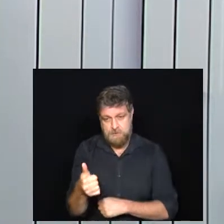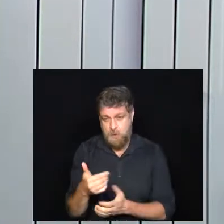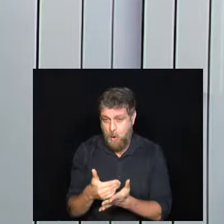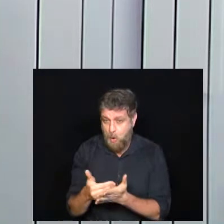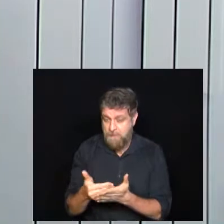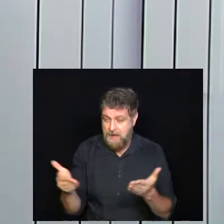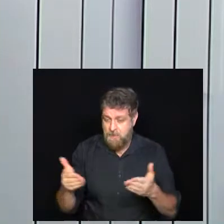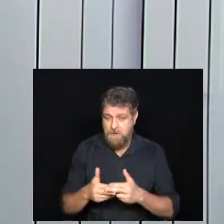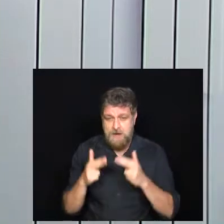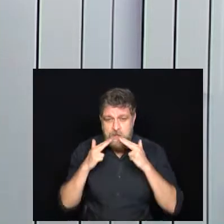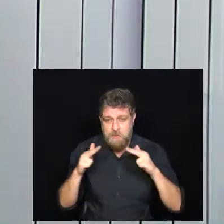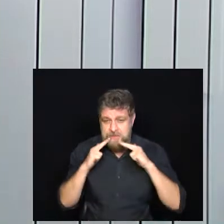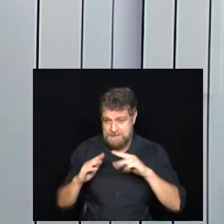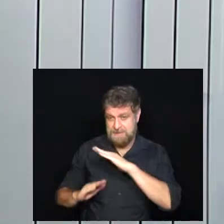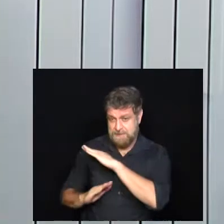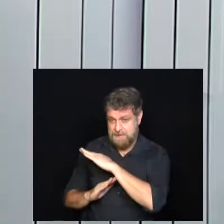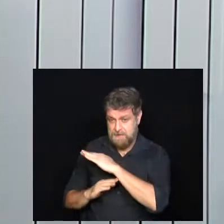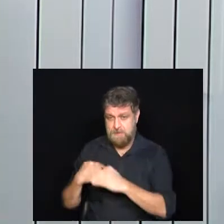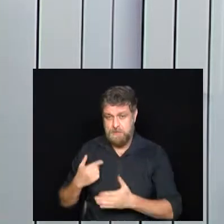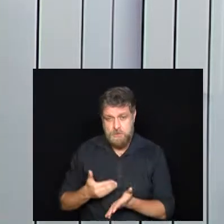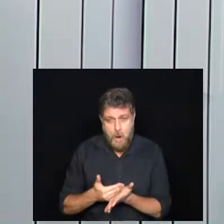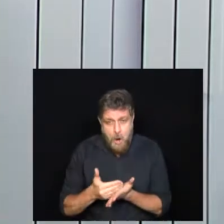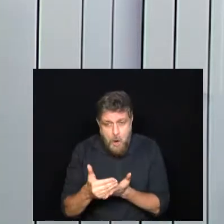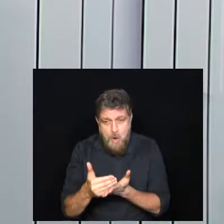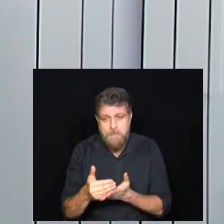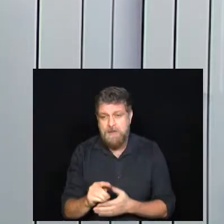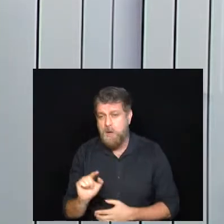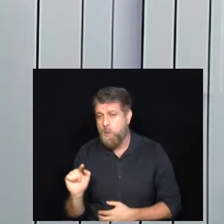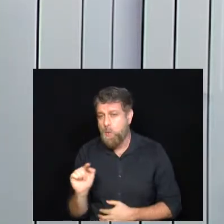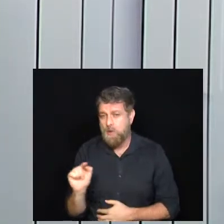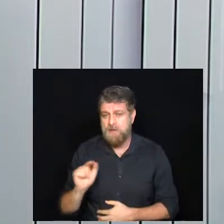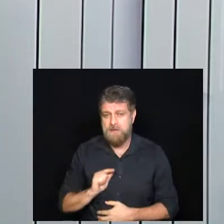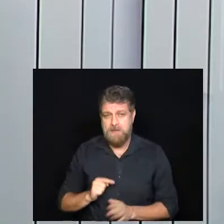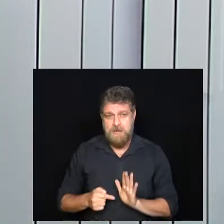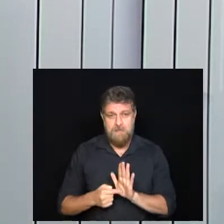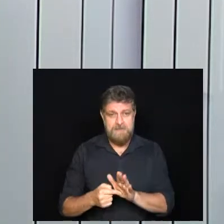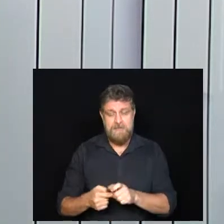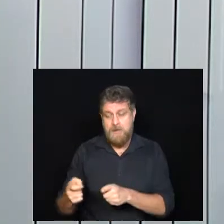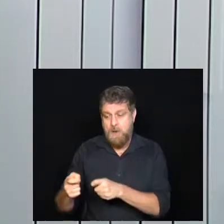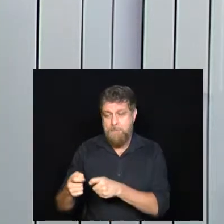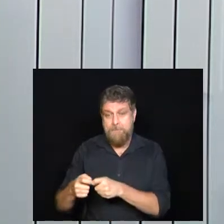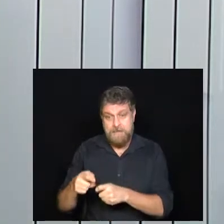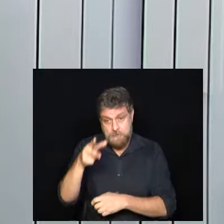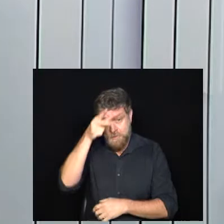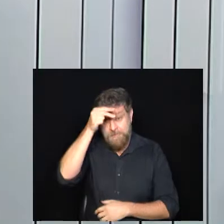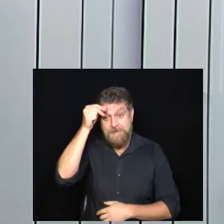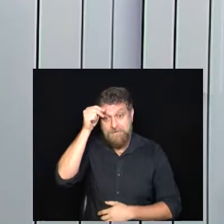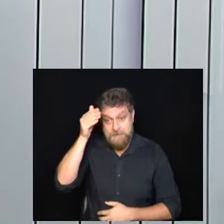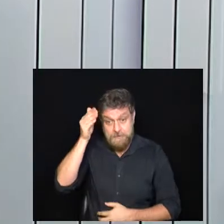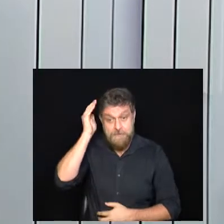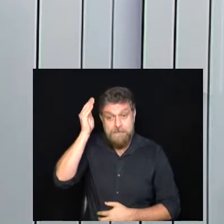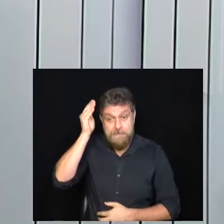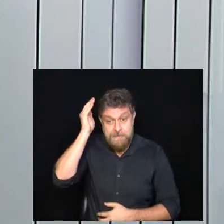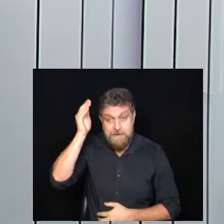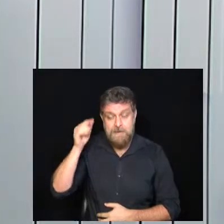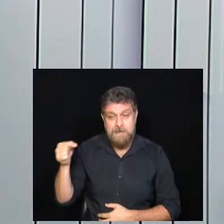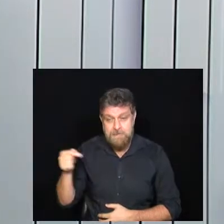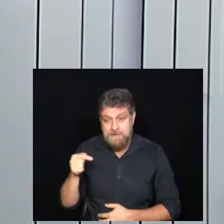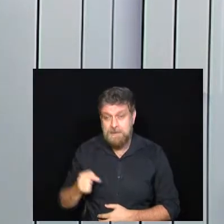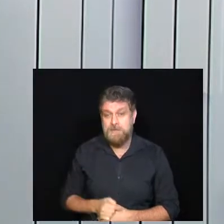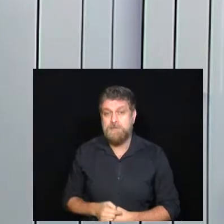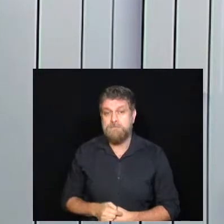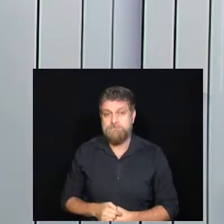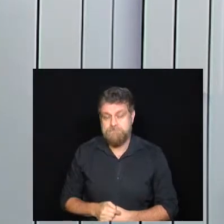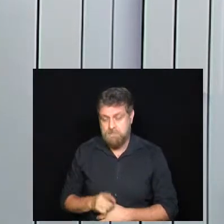agora o Câmara Notícia e a gente abre esta edição com o boletim médico do prefeito Dário Saad deste último domingo,